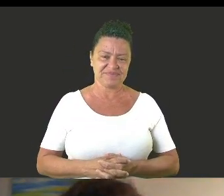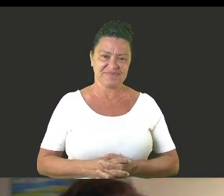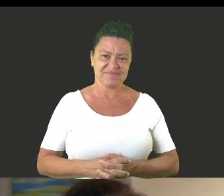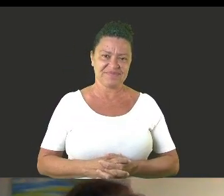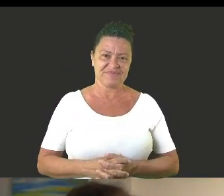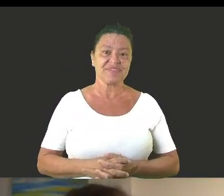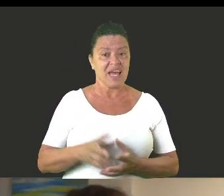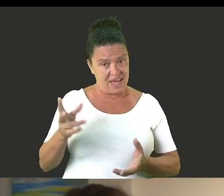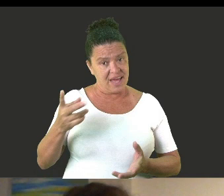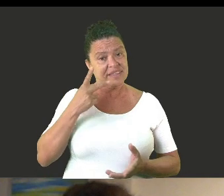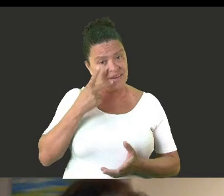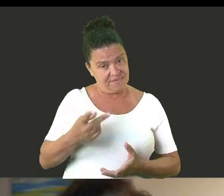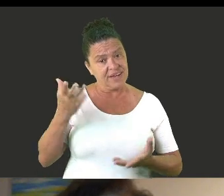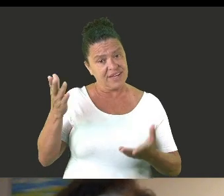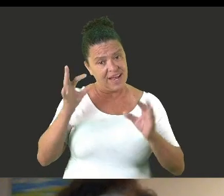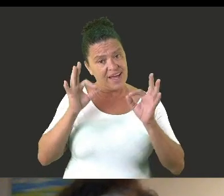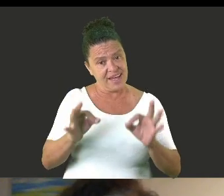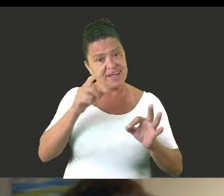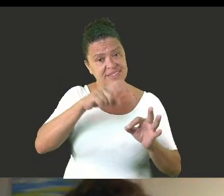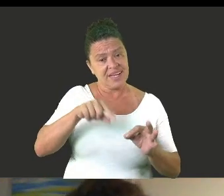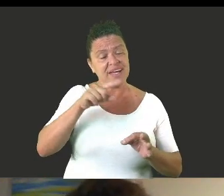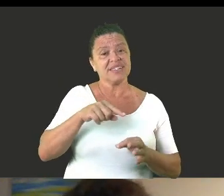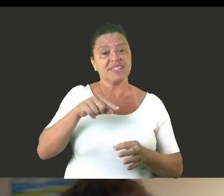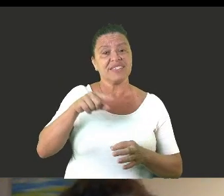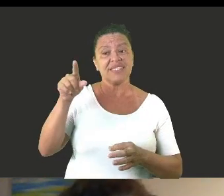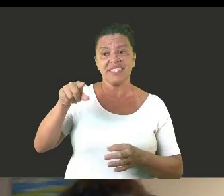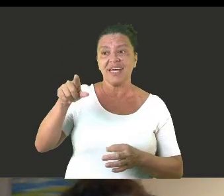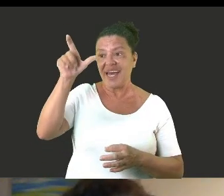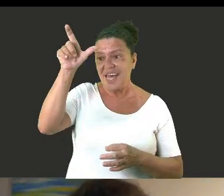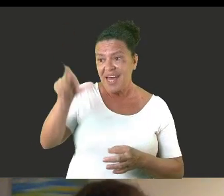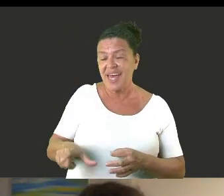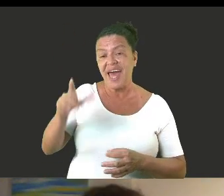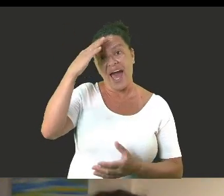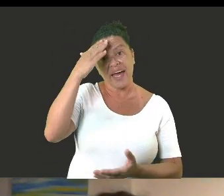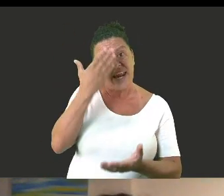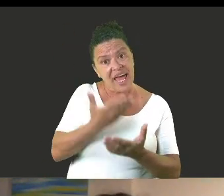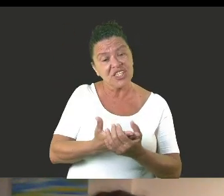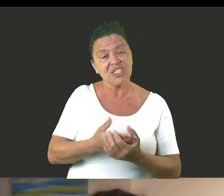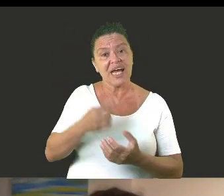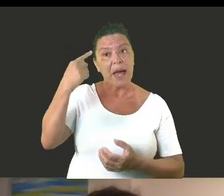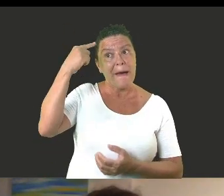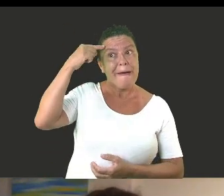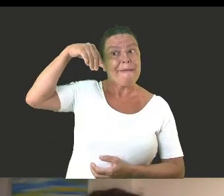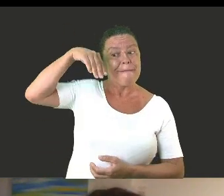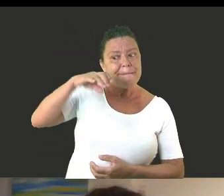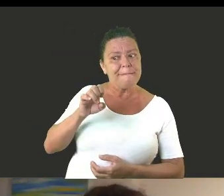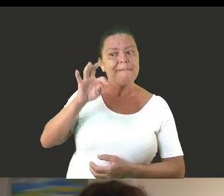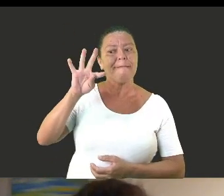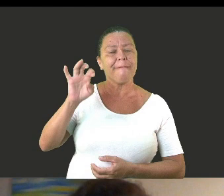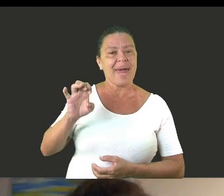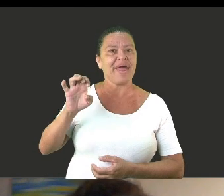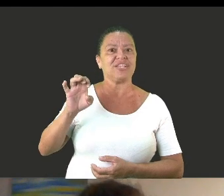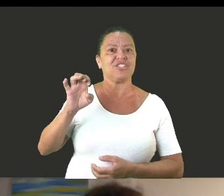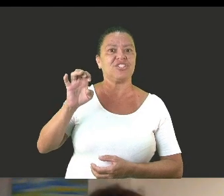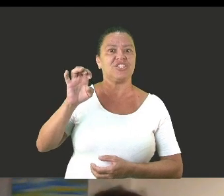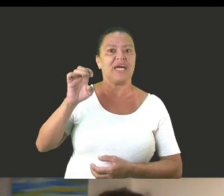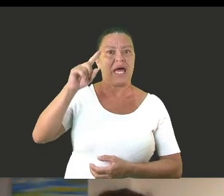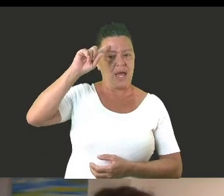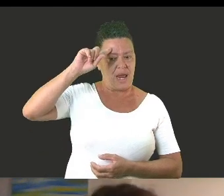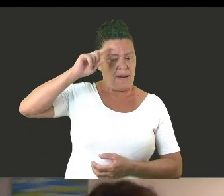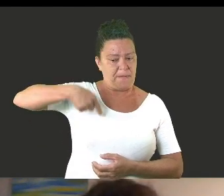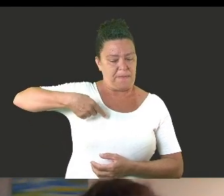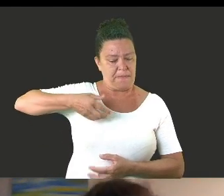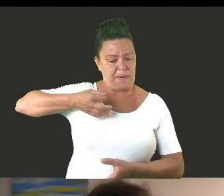está falando realmente que aquilo que a criatura acredita, que a mente produz e leva para as células como